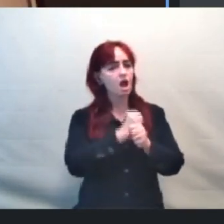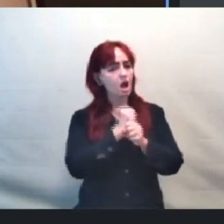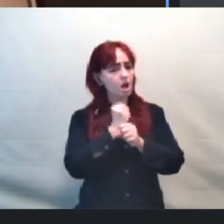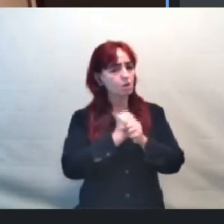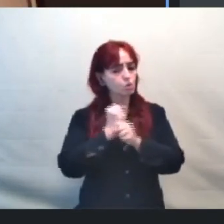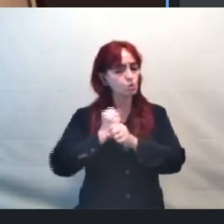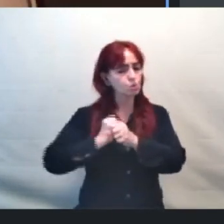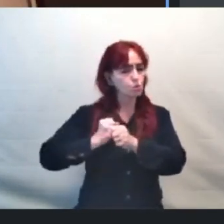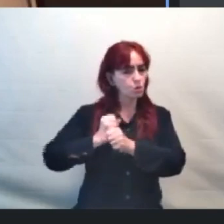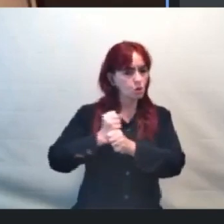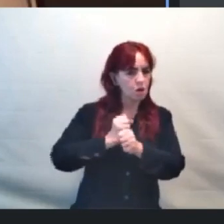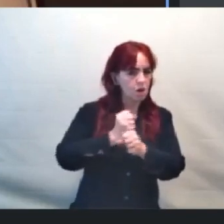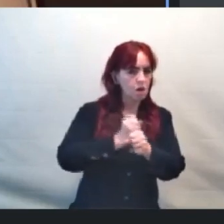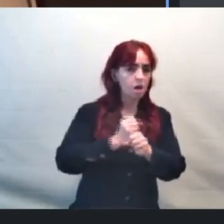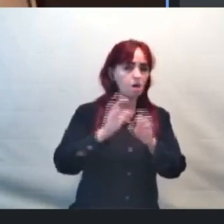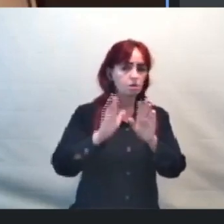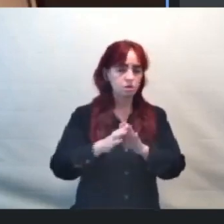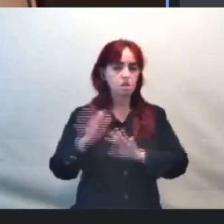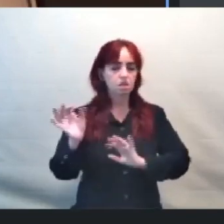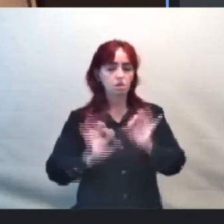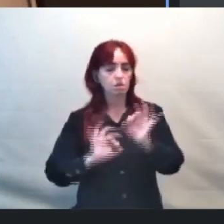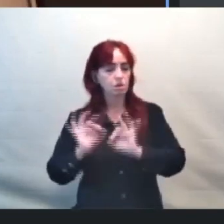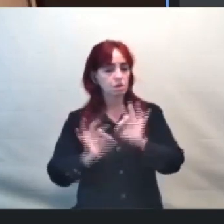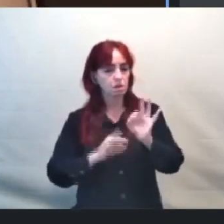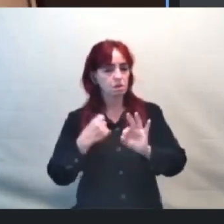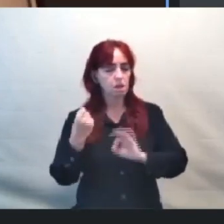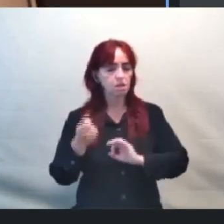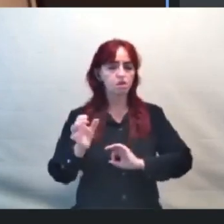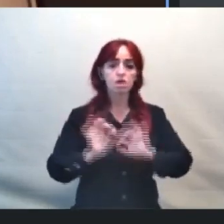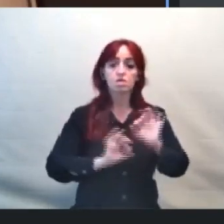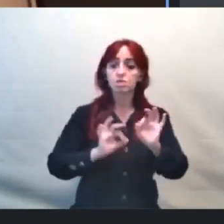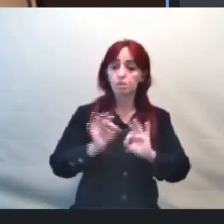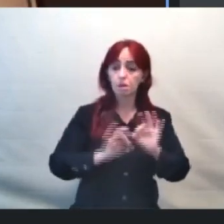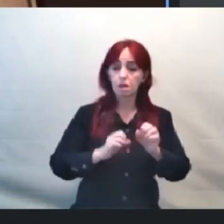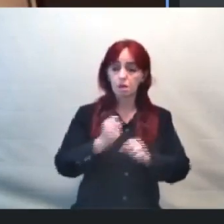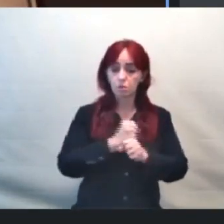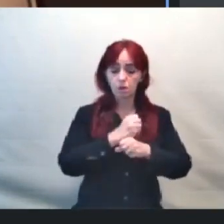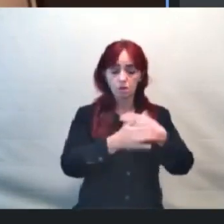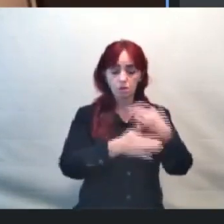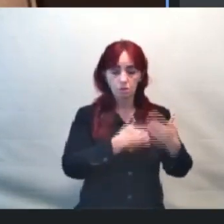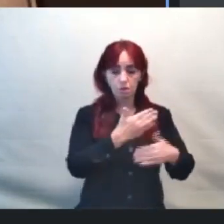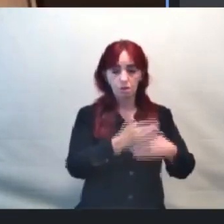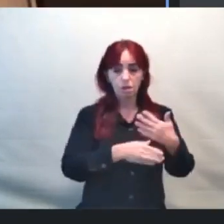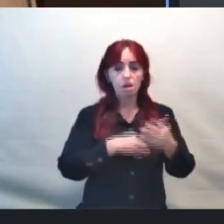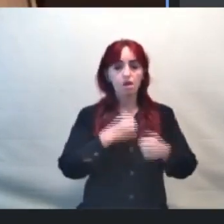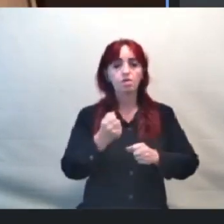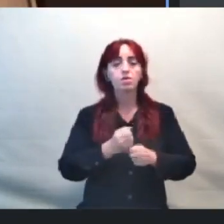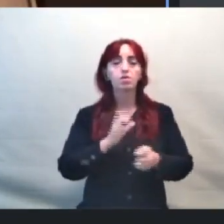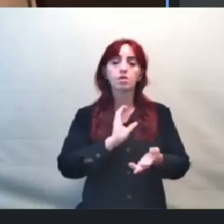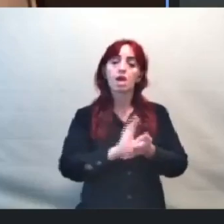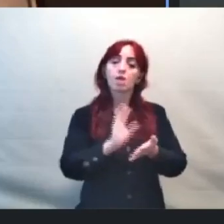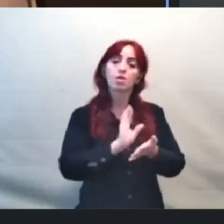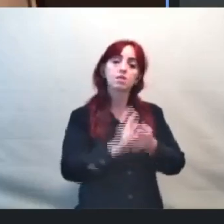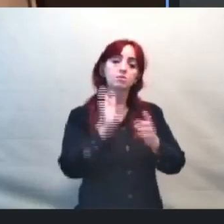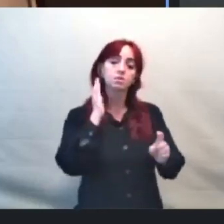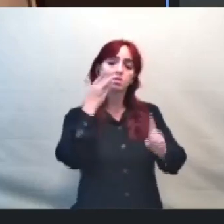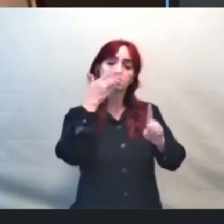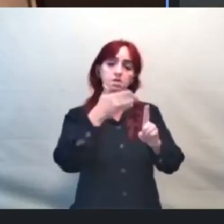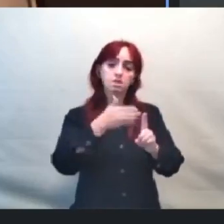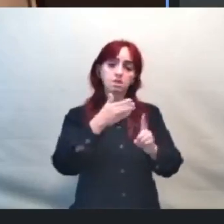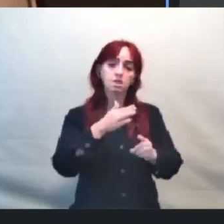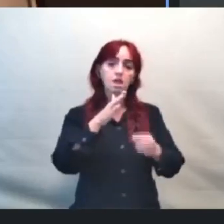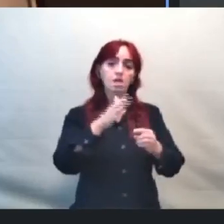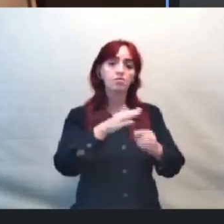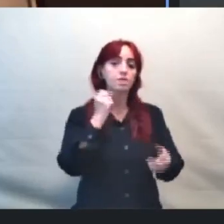no nosso plano plurianual, na nossa lei orçamentária, um recurso bastante expressivo para a compra de materiais que são distribuídos às